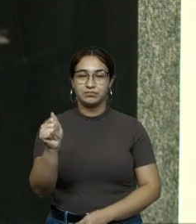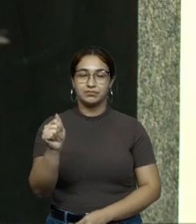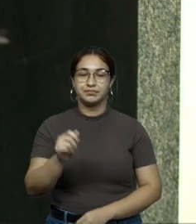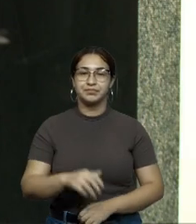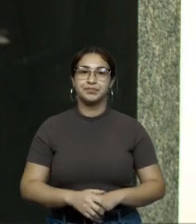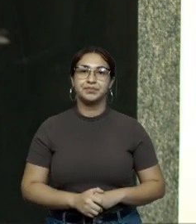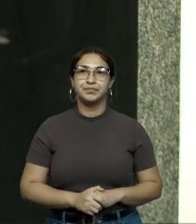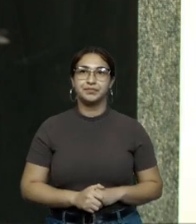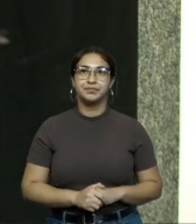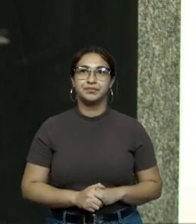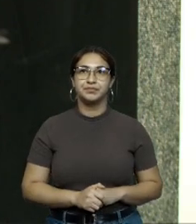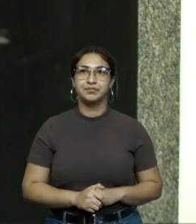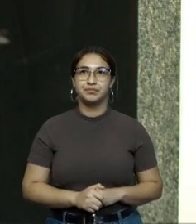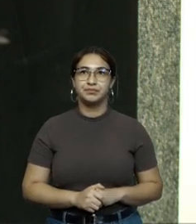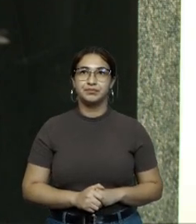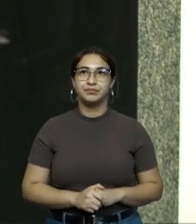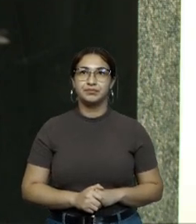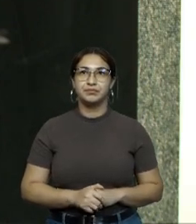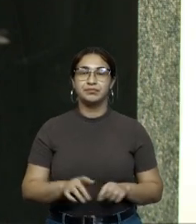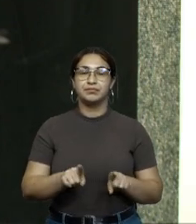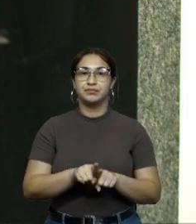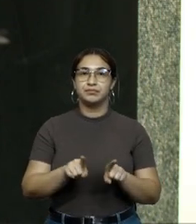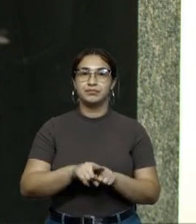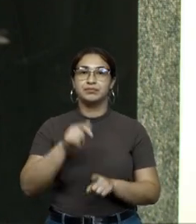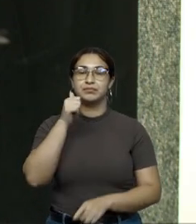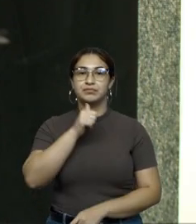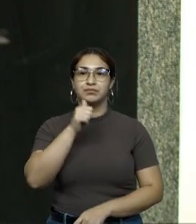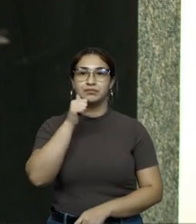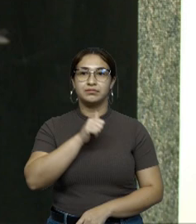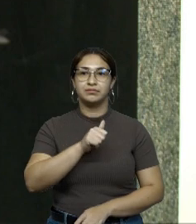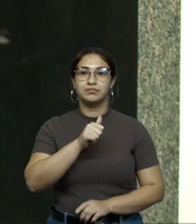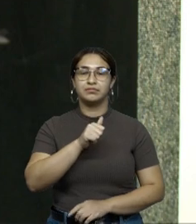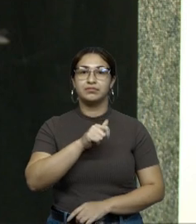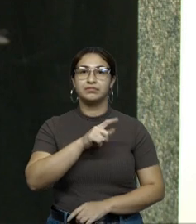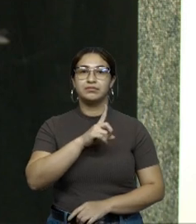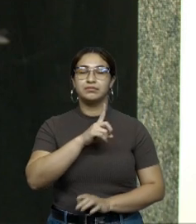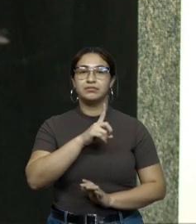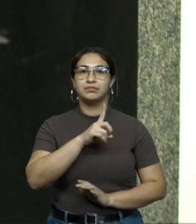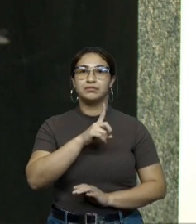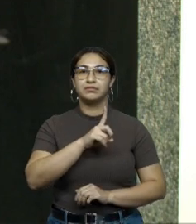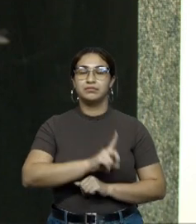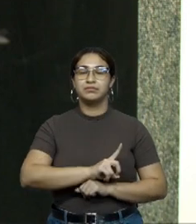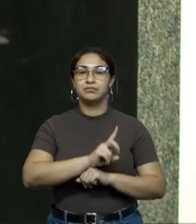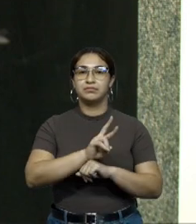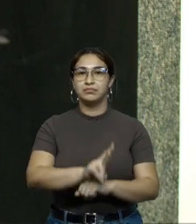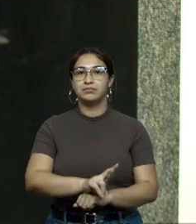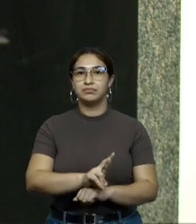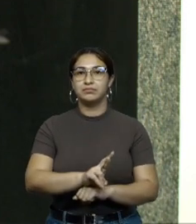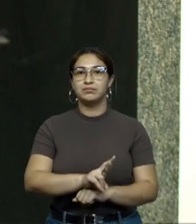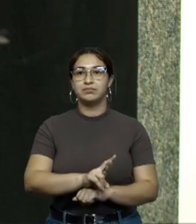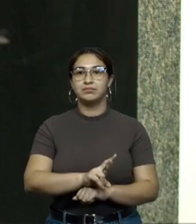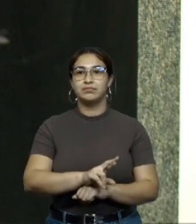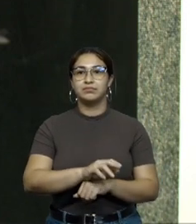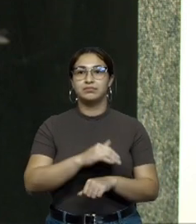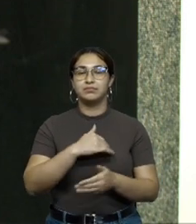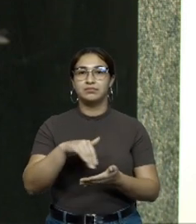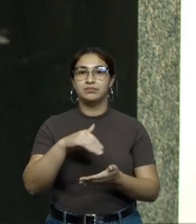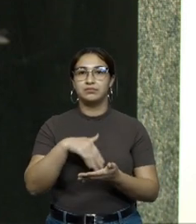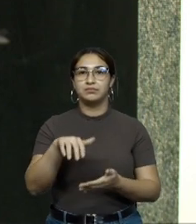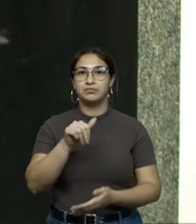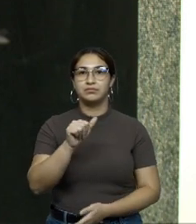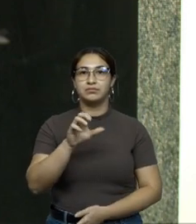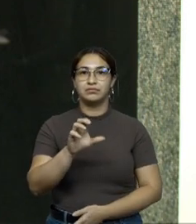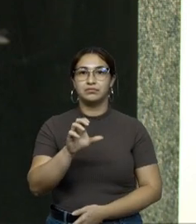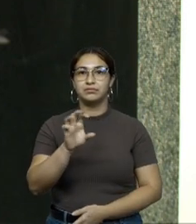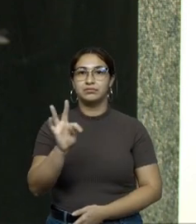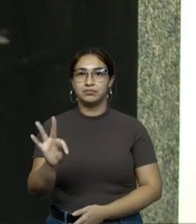nosso Muito obrigado também a Senhora Diretora da secretaria de teatro de ACS do sinte-sc senhora